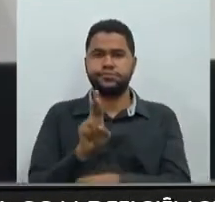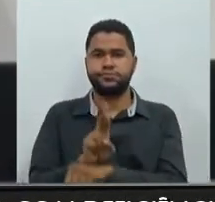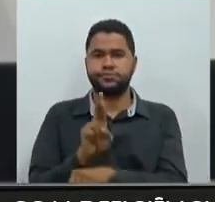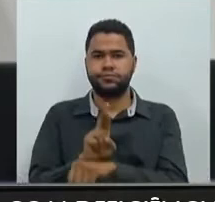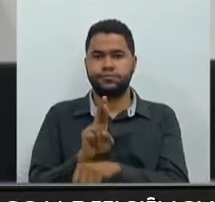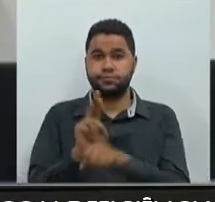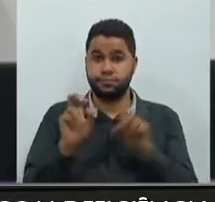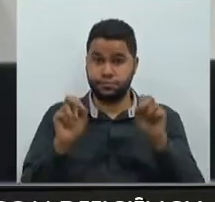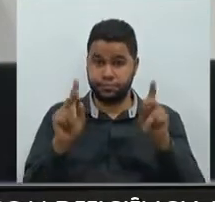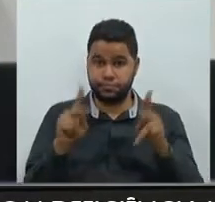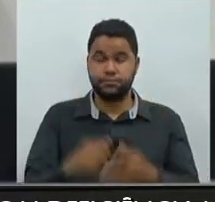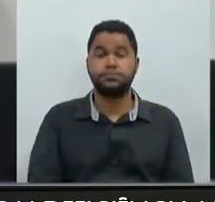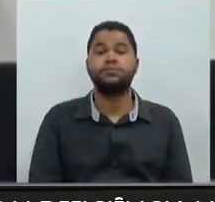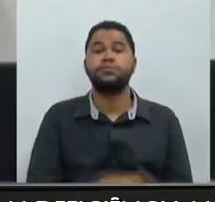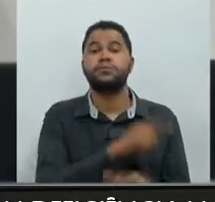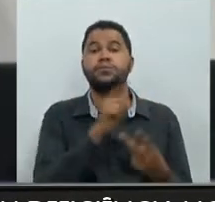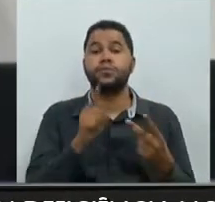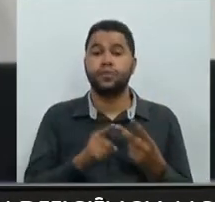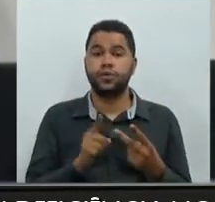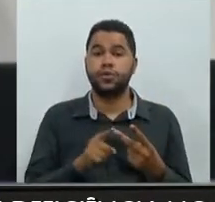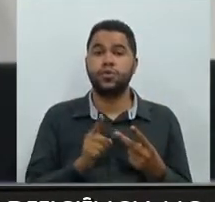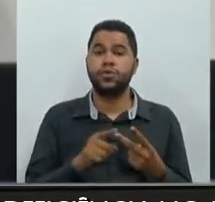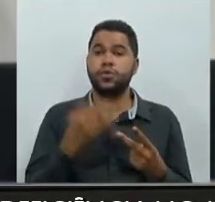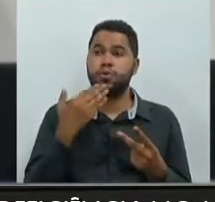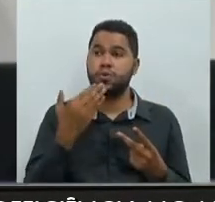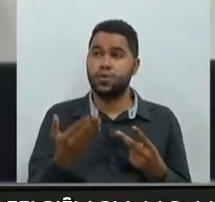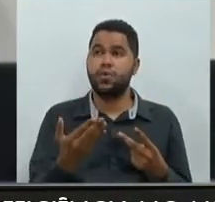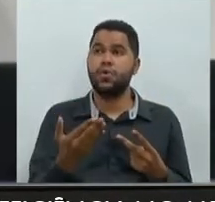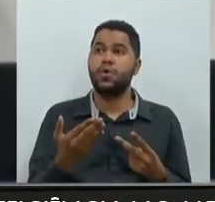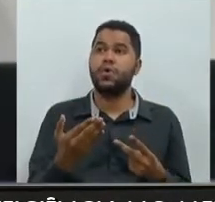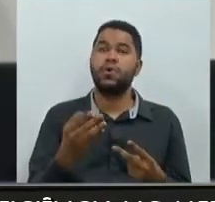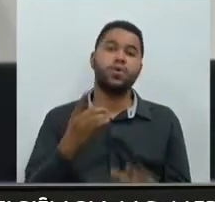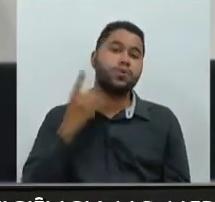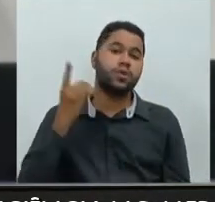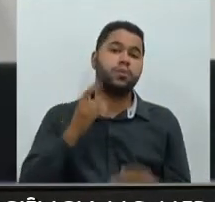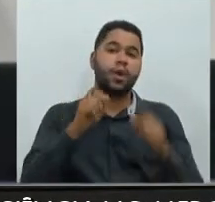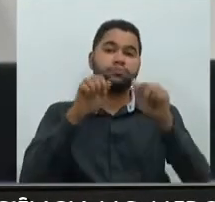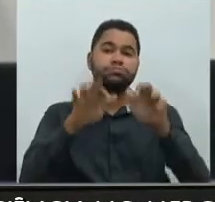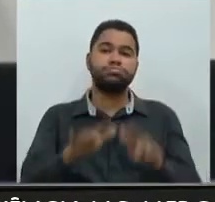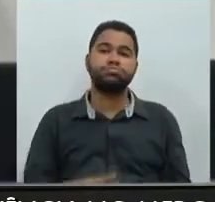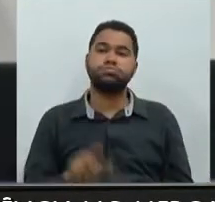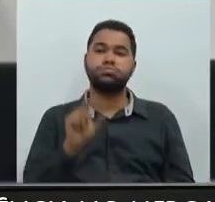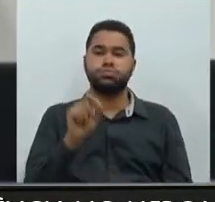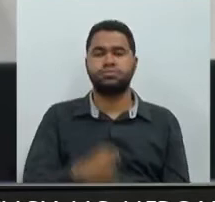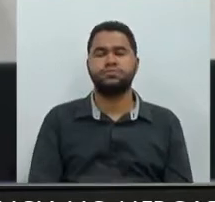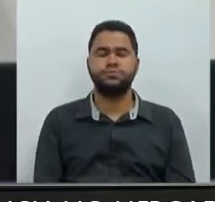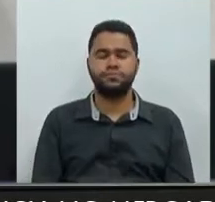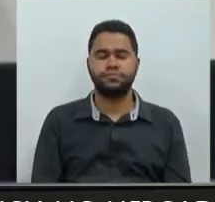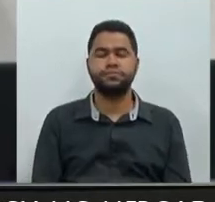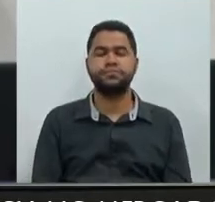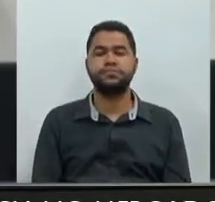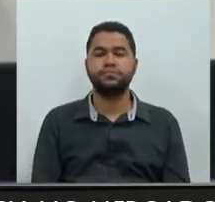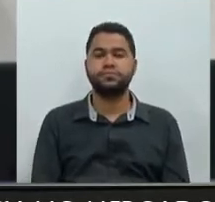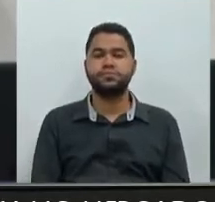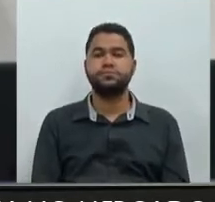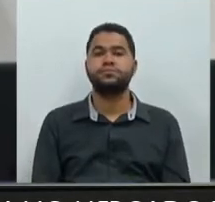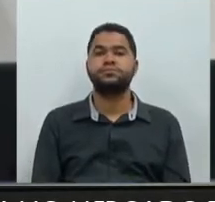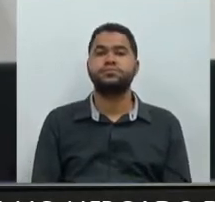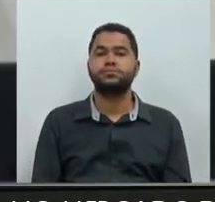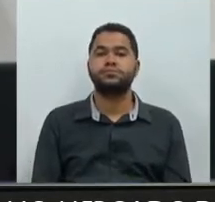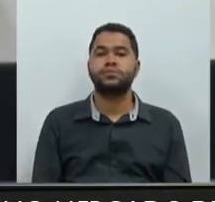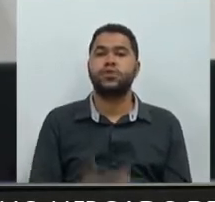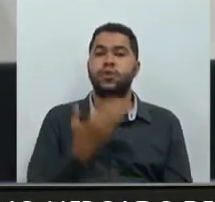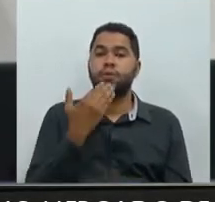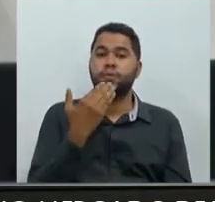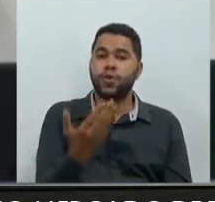recursos. Okay? Segundo requerimento, os deputados que subscrevem requerem que seja feito um